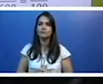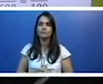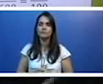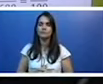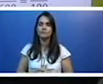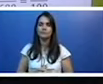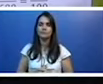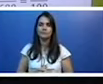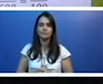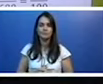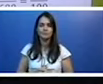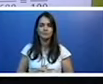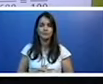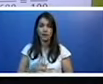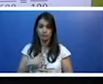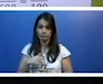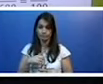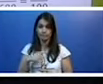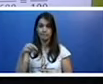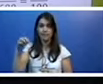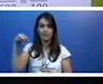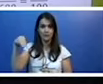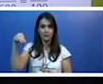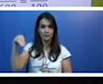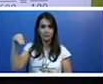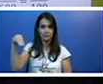Então, eu estou aqui. Metros